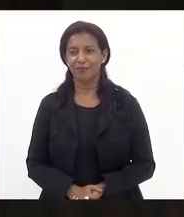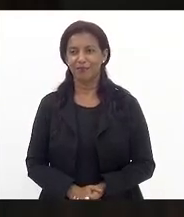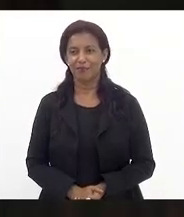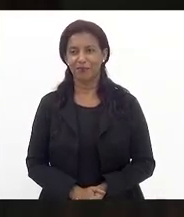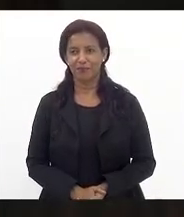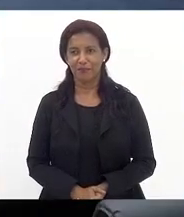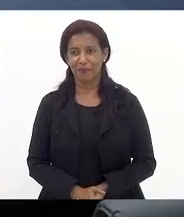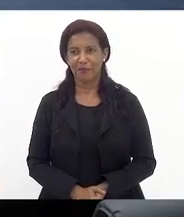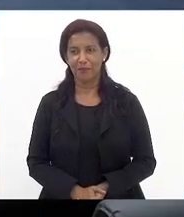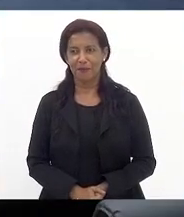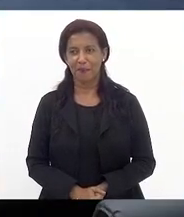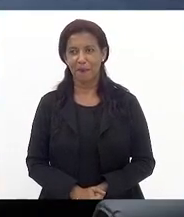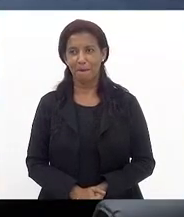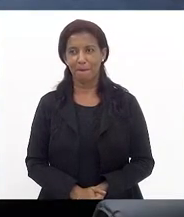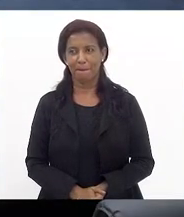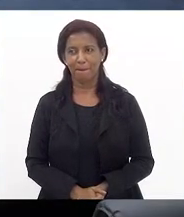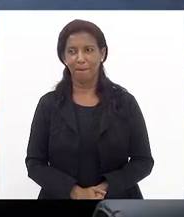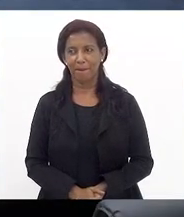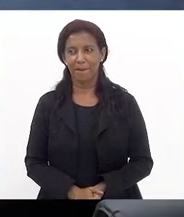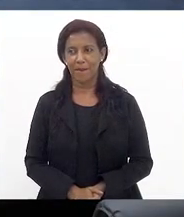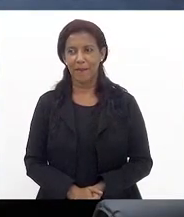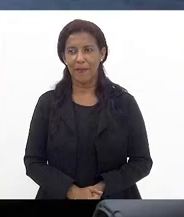regimental.